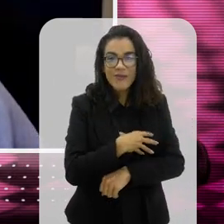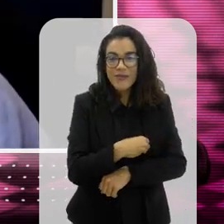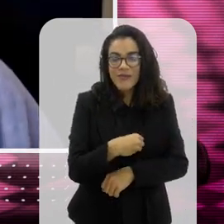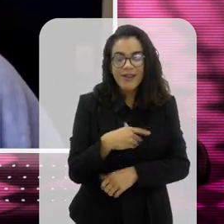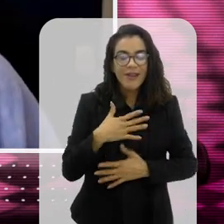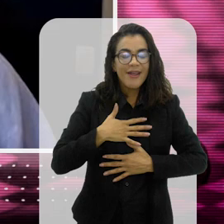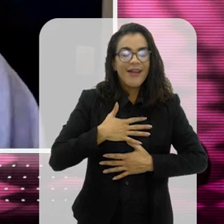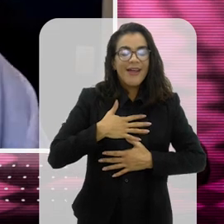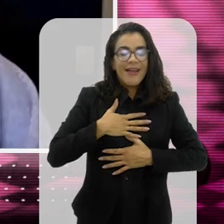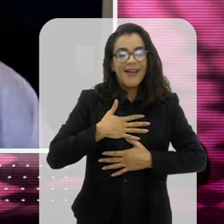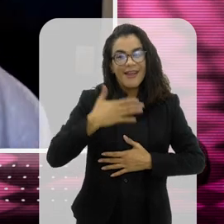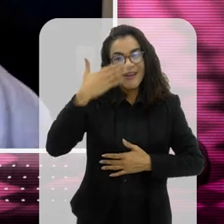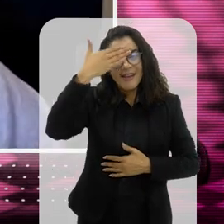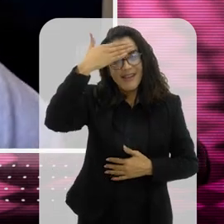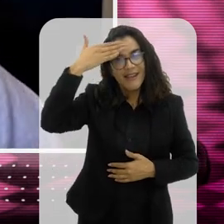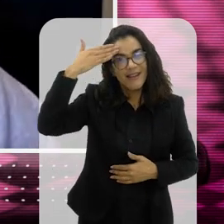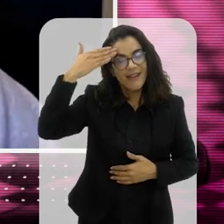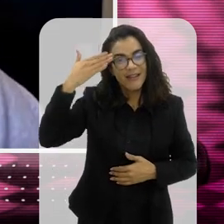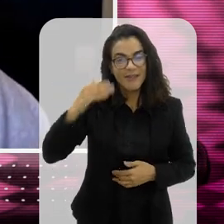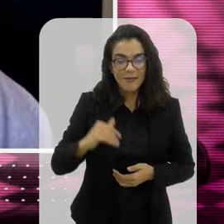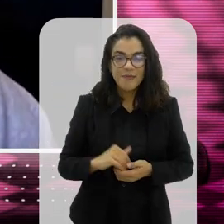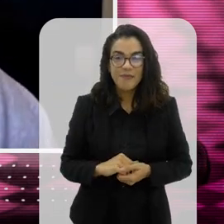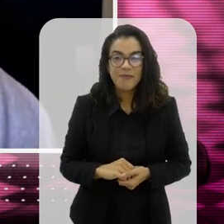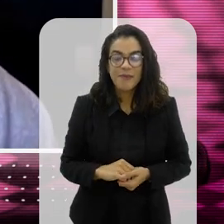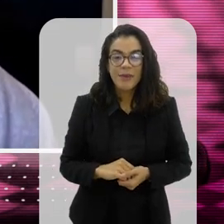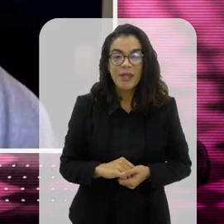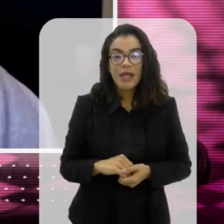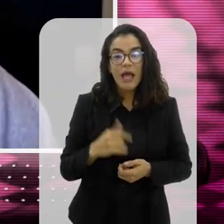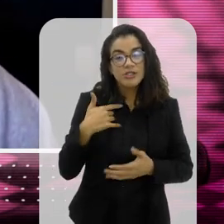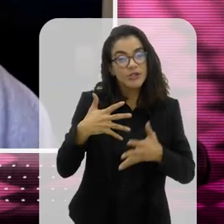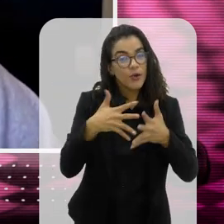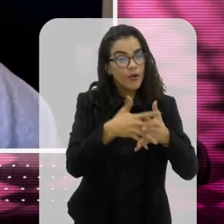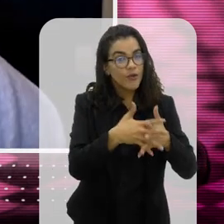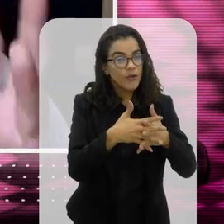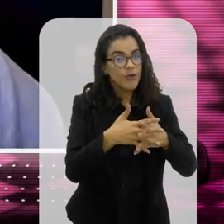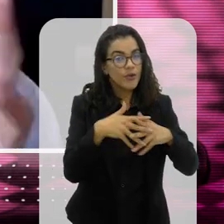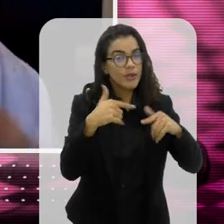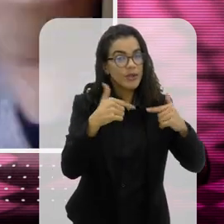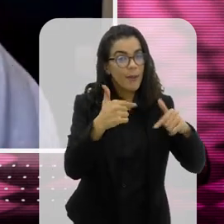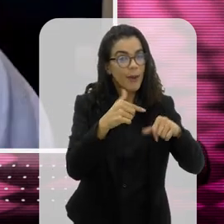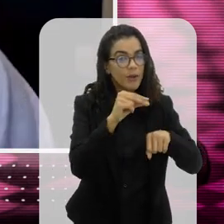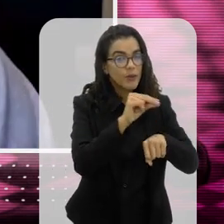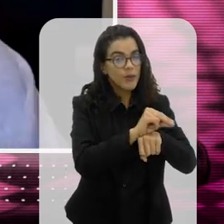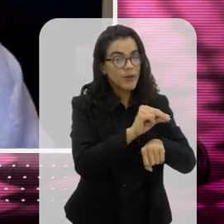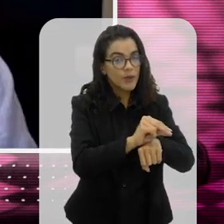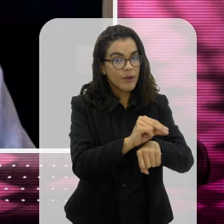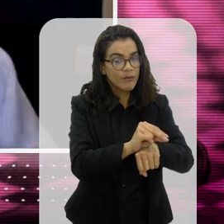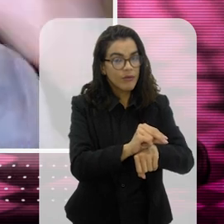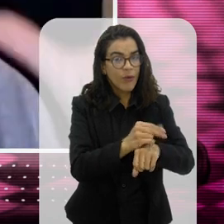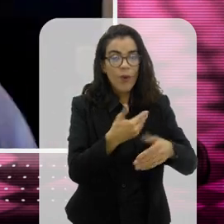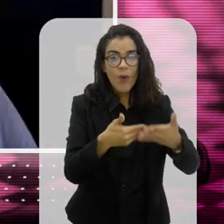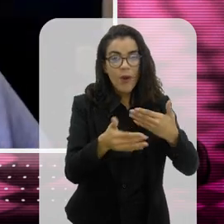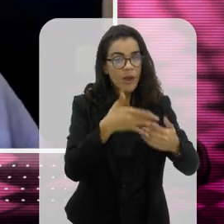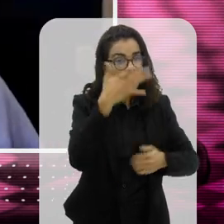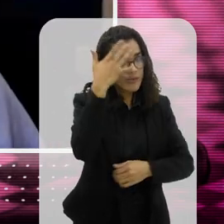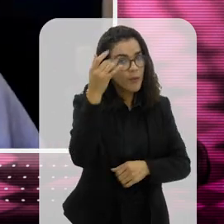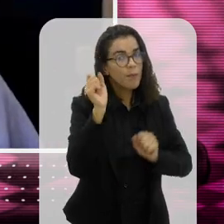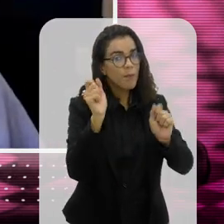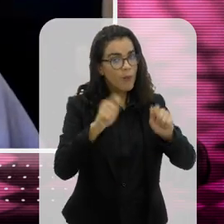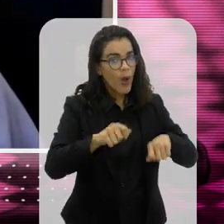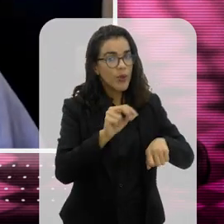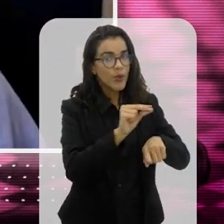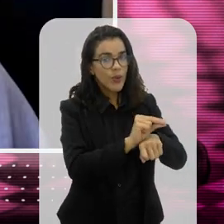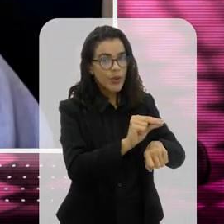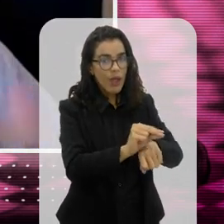janta e colocar ninguém para tomar banho. Então, eu acho que é isso, assim, né? A gente confunde o que é um trabalho de cuidado onde qualquer pessoa